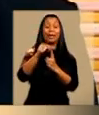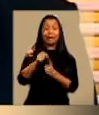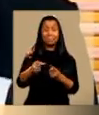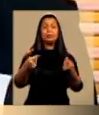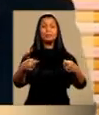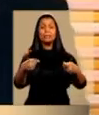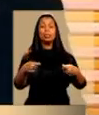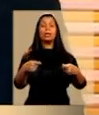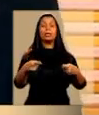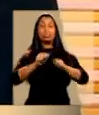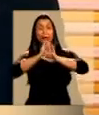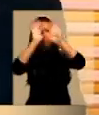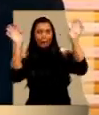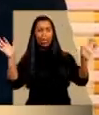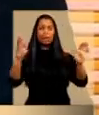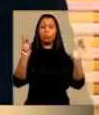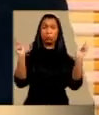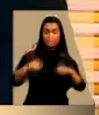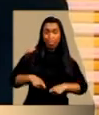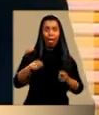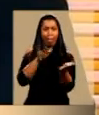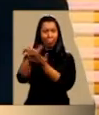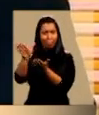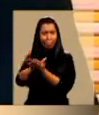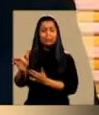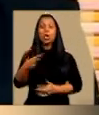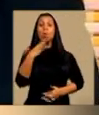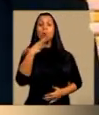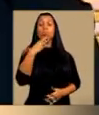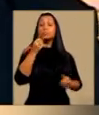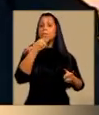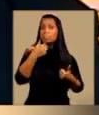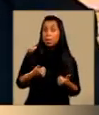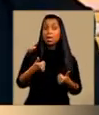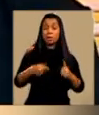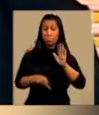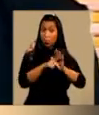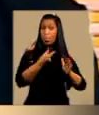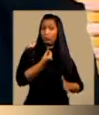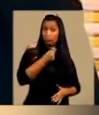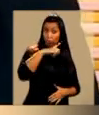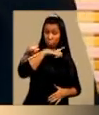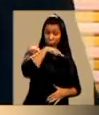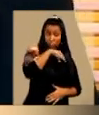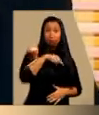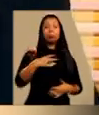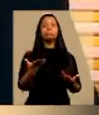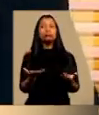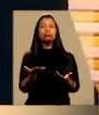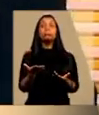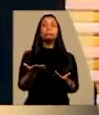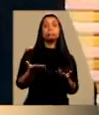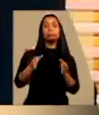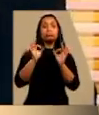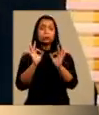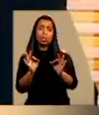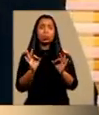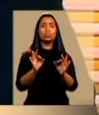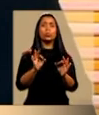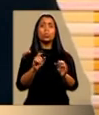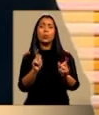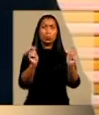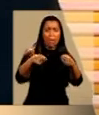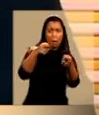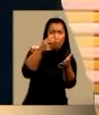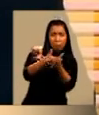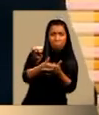elas precisam ter metas claras do que elas podem gastar, conhecer bem os seus orçamentos e definir corretamente